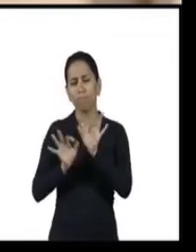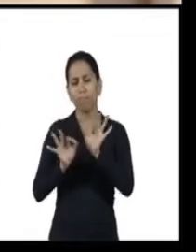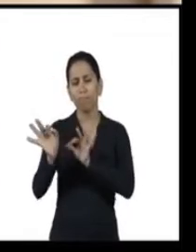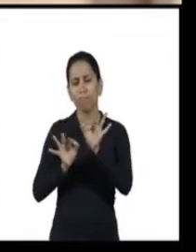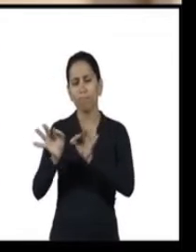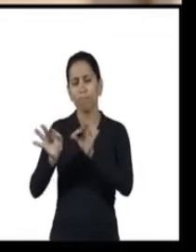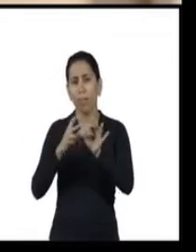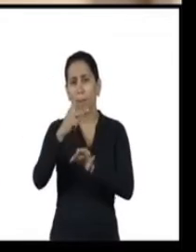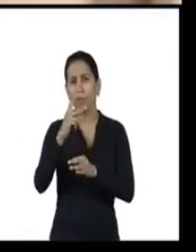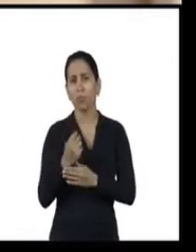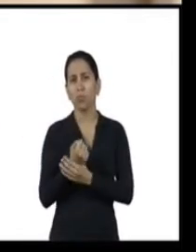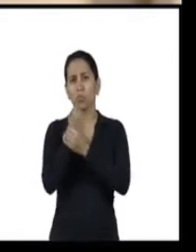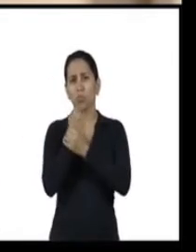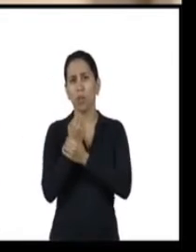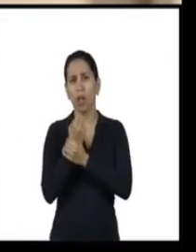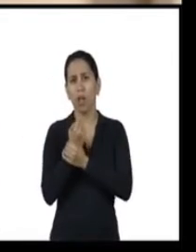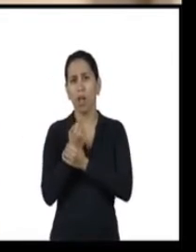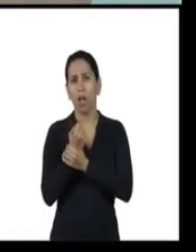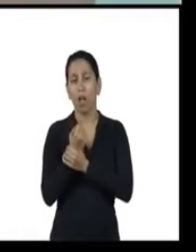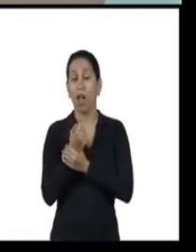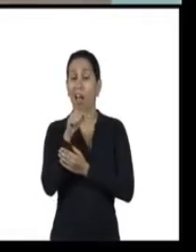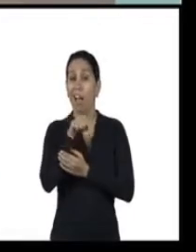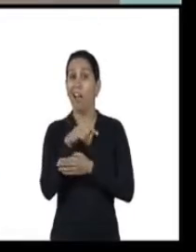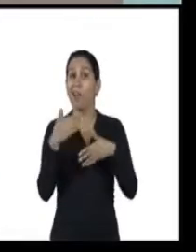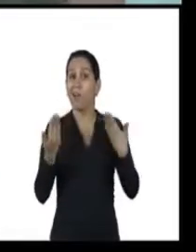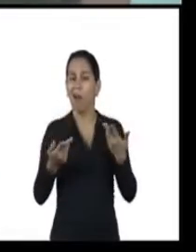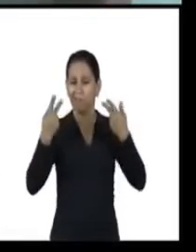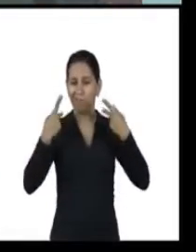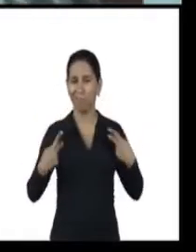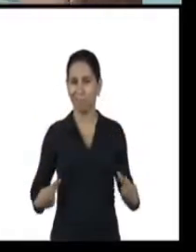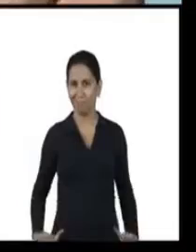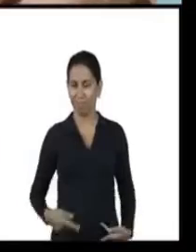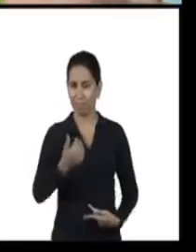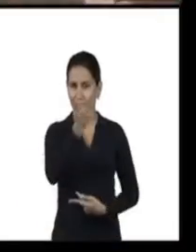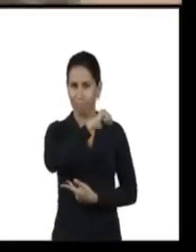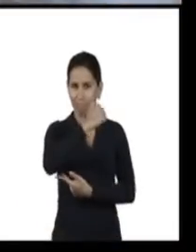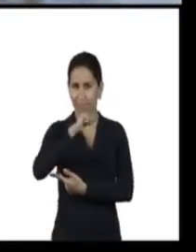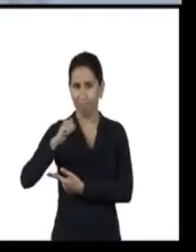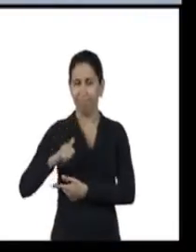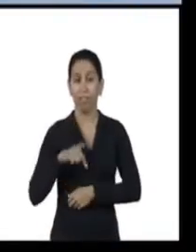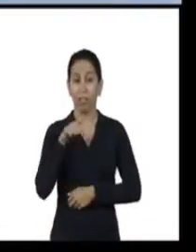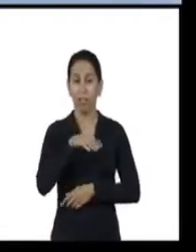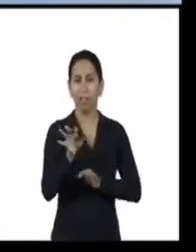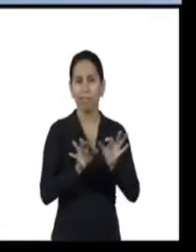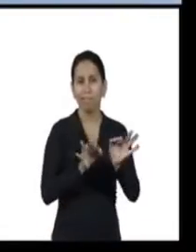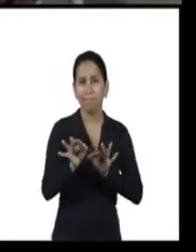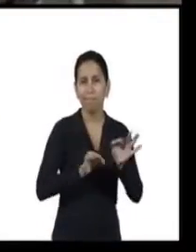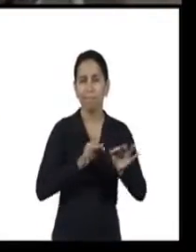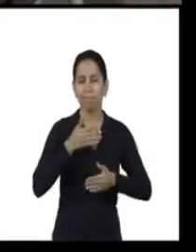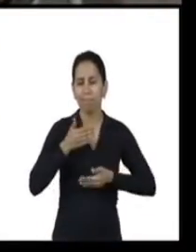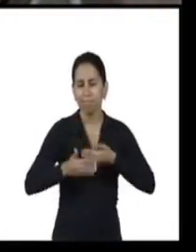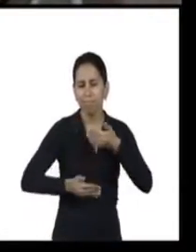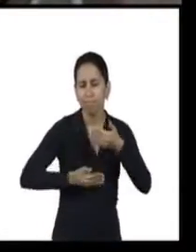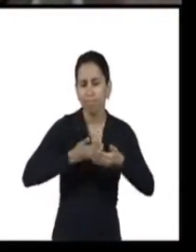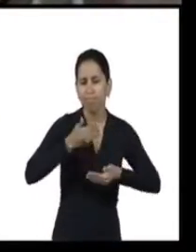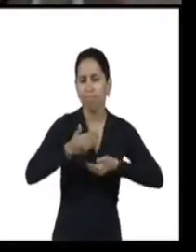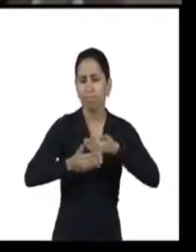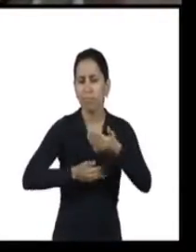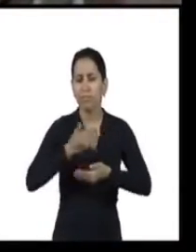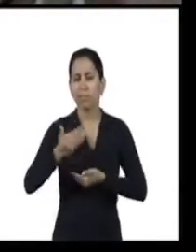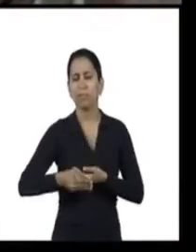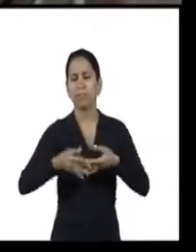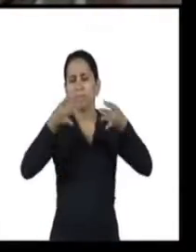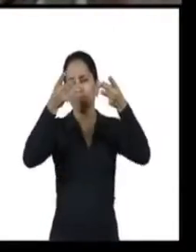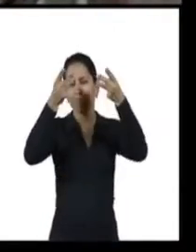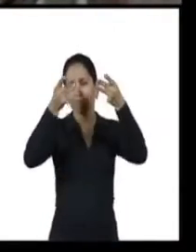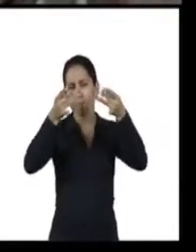Uma delas é a análise ergonômica. Nesse processo, os possíveis riscos são identificados criteriosamente.